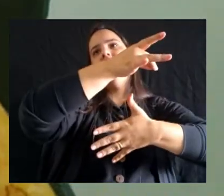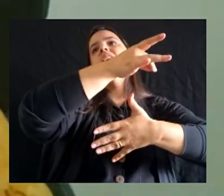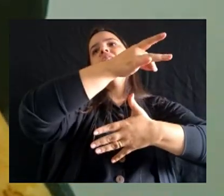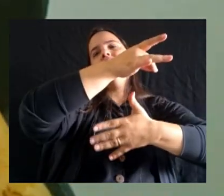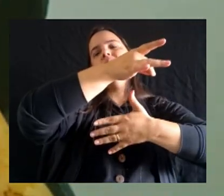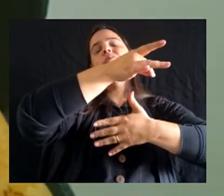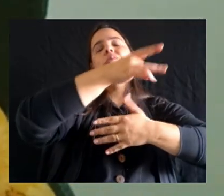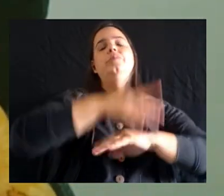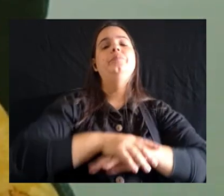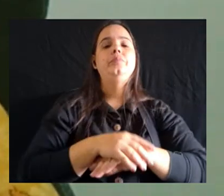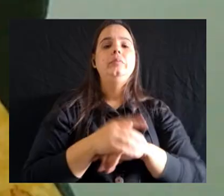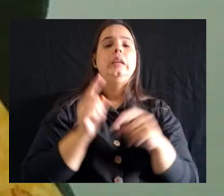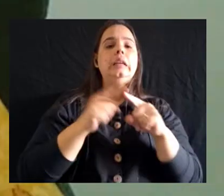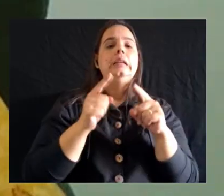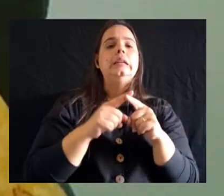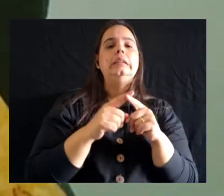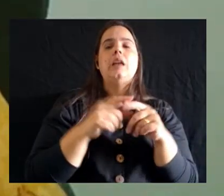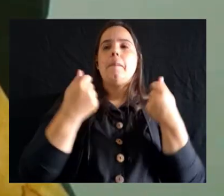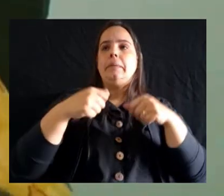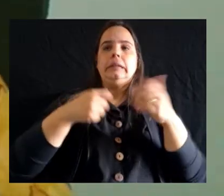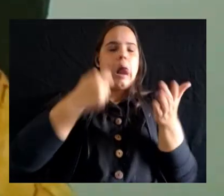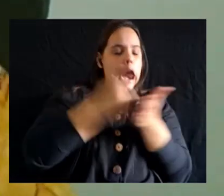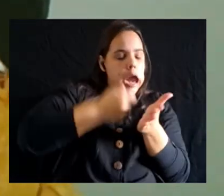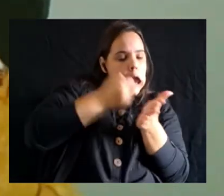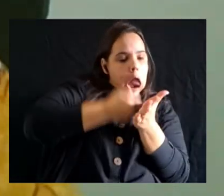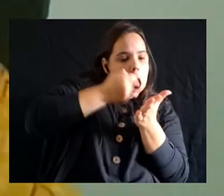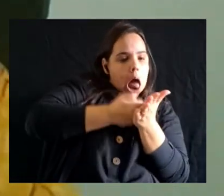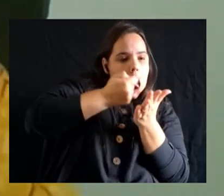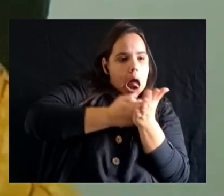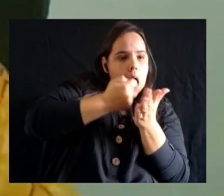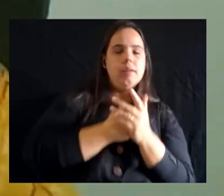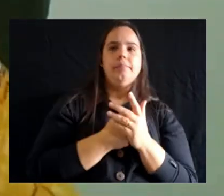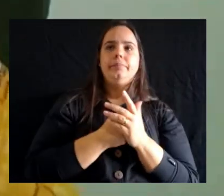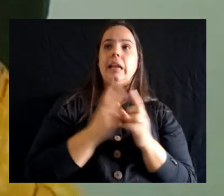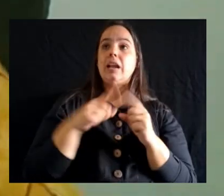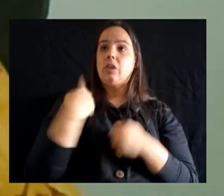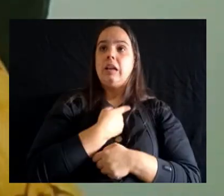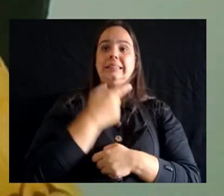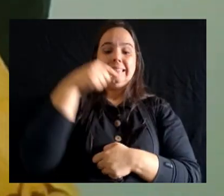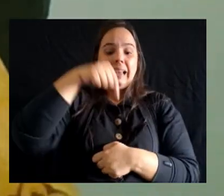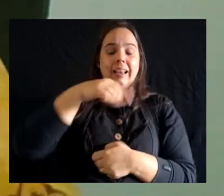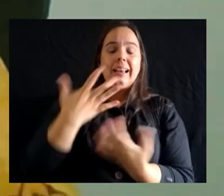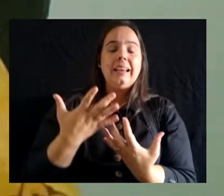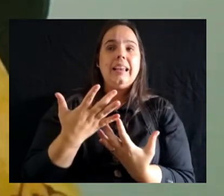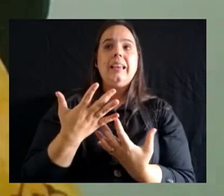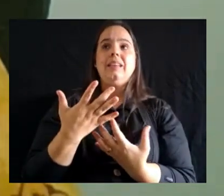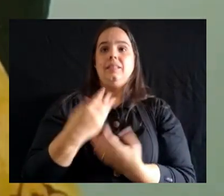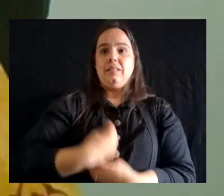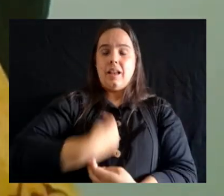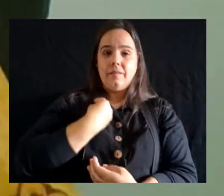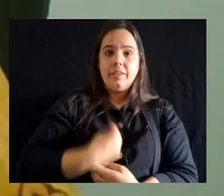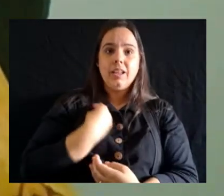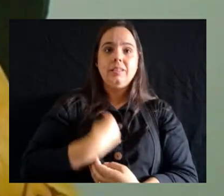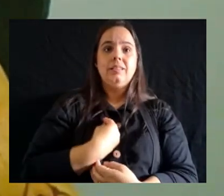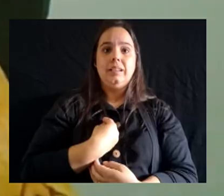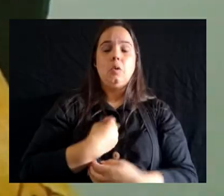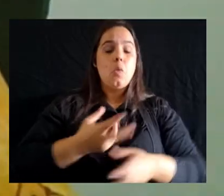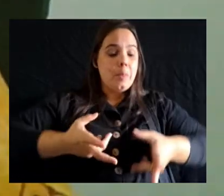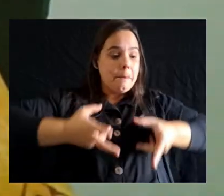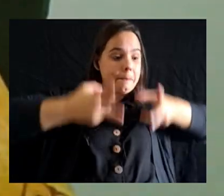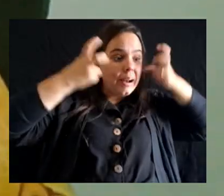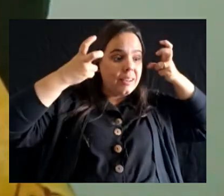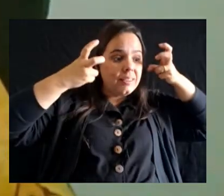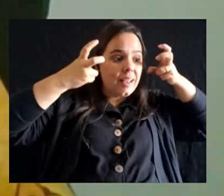entra nessa rigidez demais. E aí a gente fica nesse ciclo e a hora que você vê, você